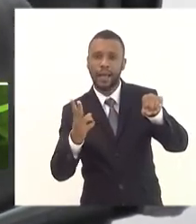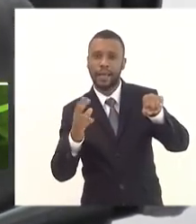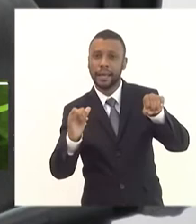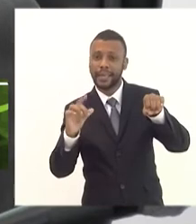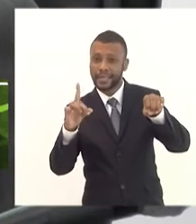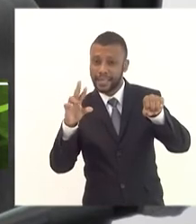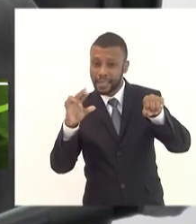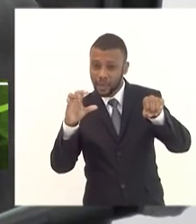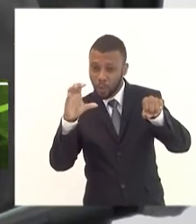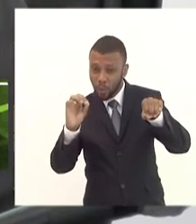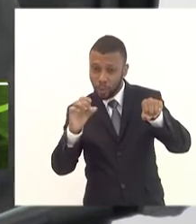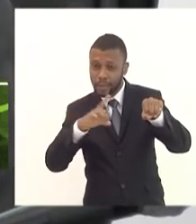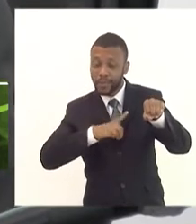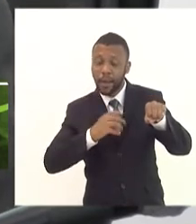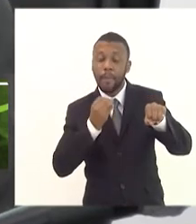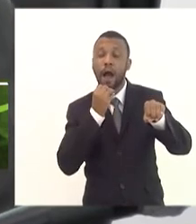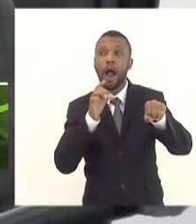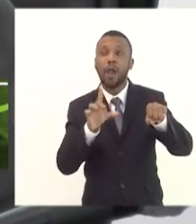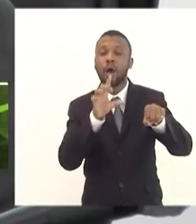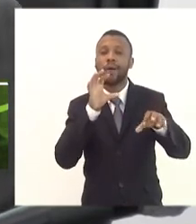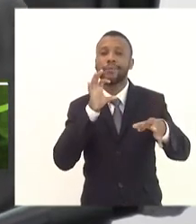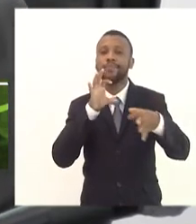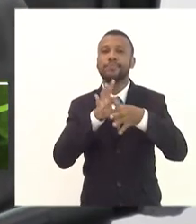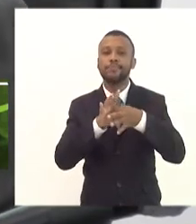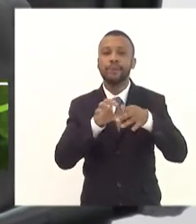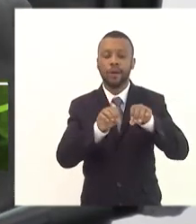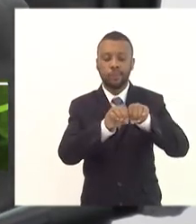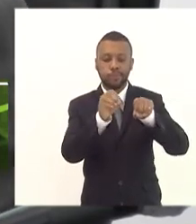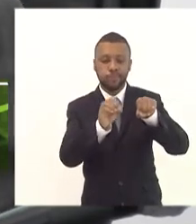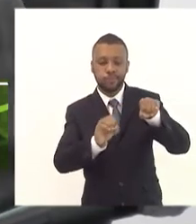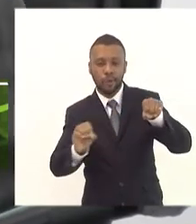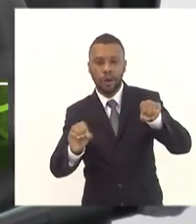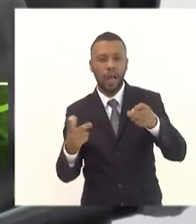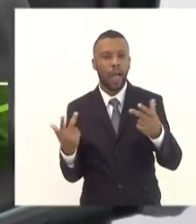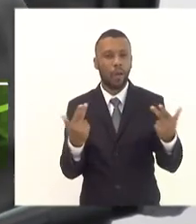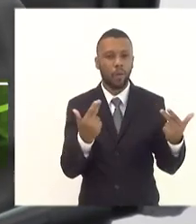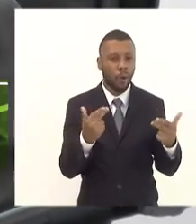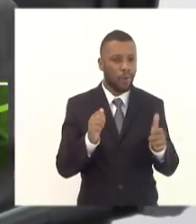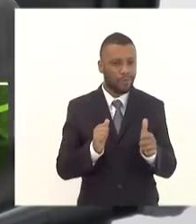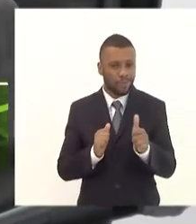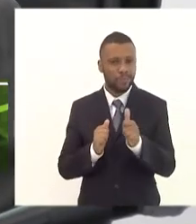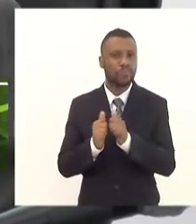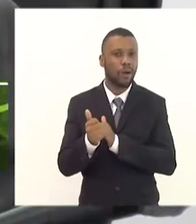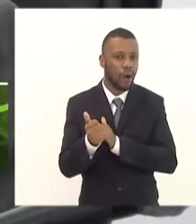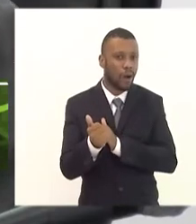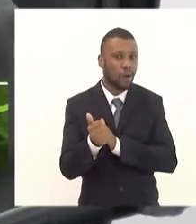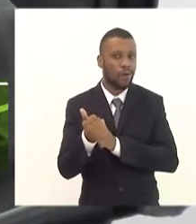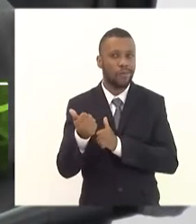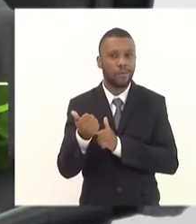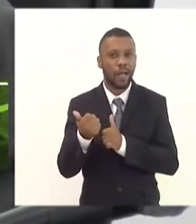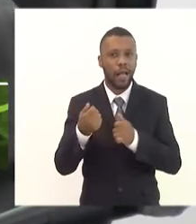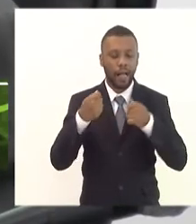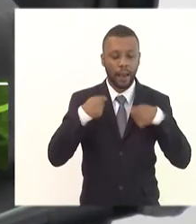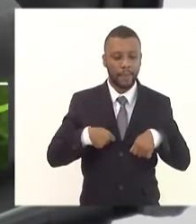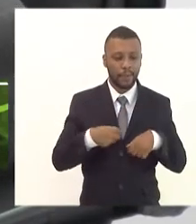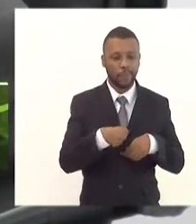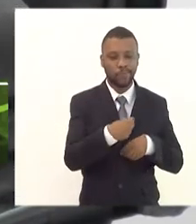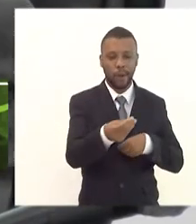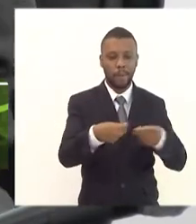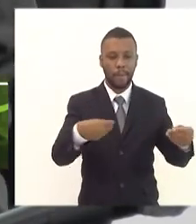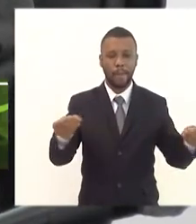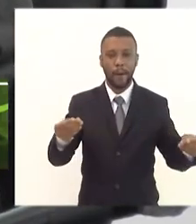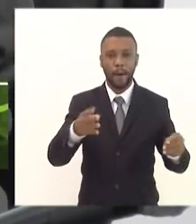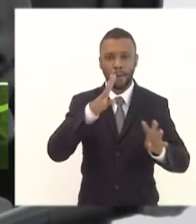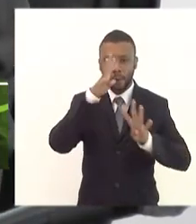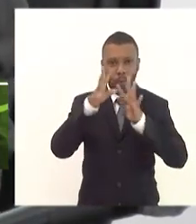lógica hidráulica ou não, como a gente jogava futebol antigamente, distribuía a camisa e vamos que vamos. Se